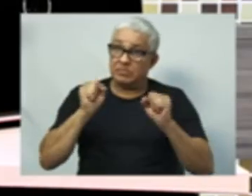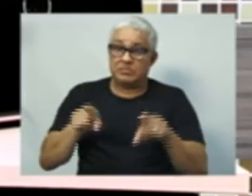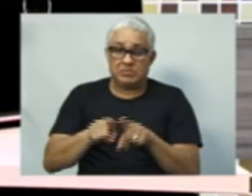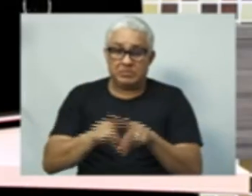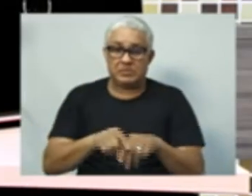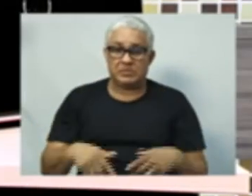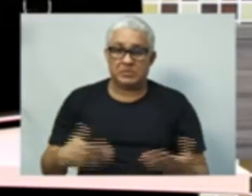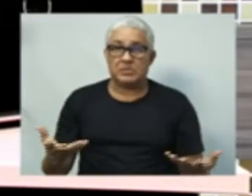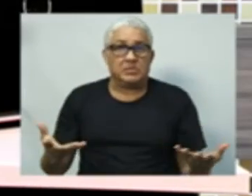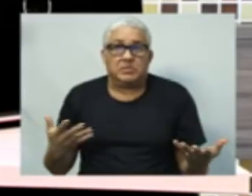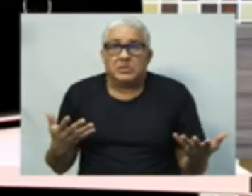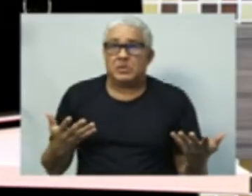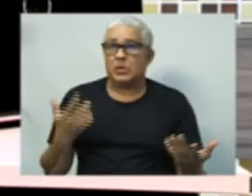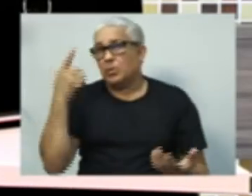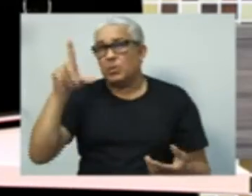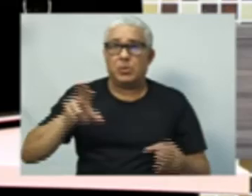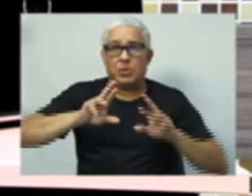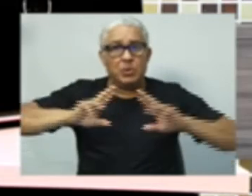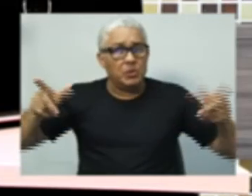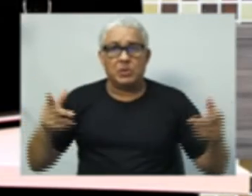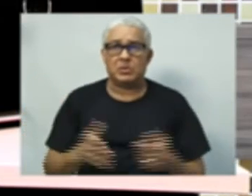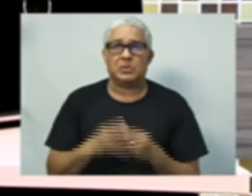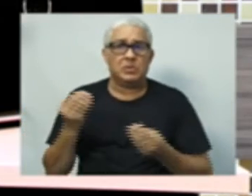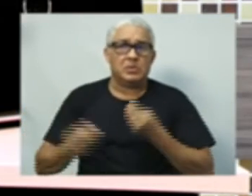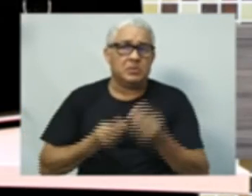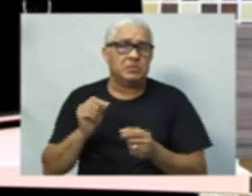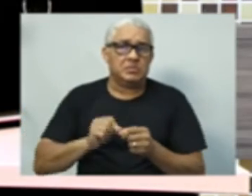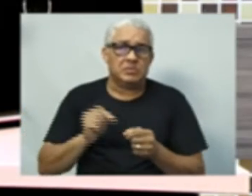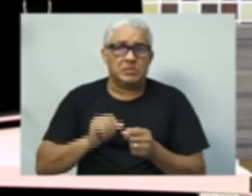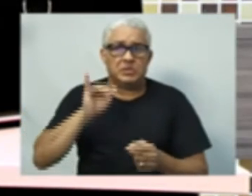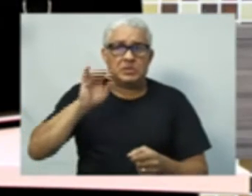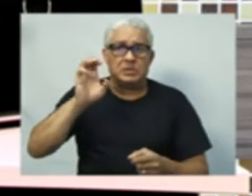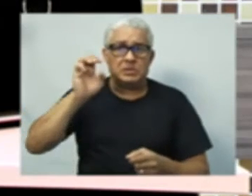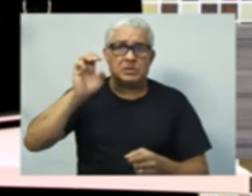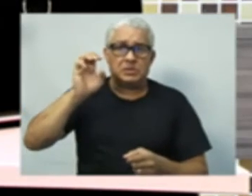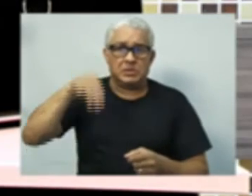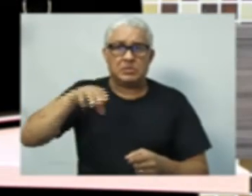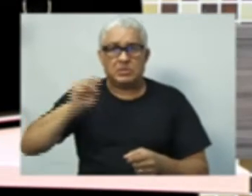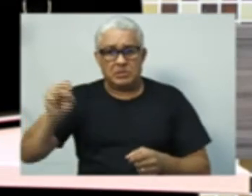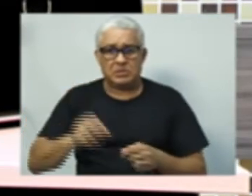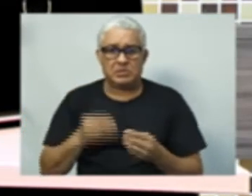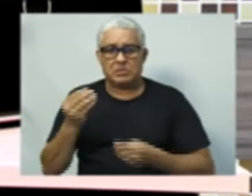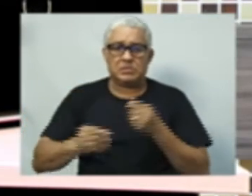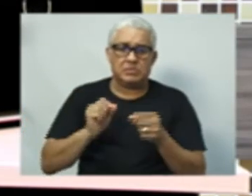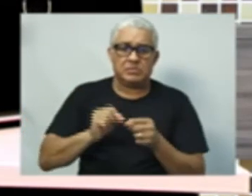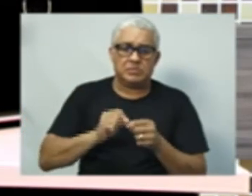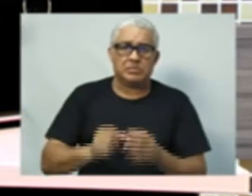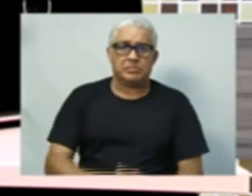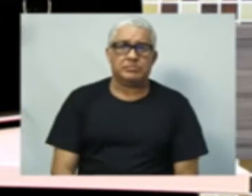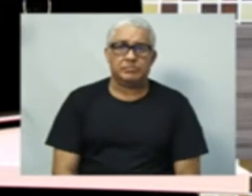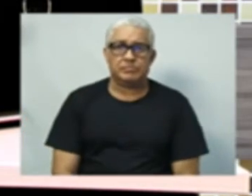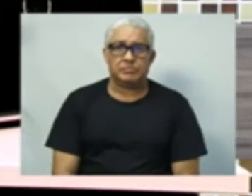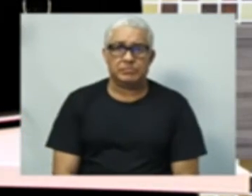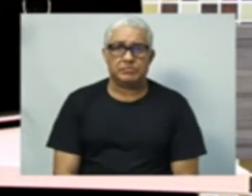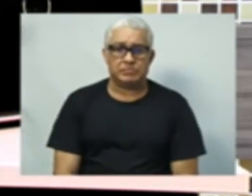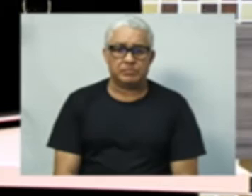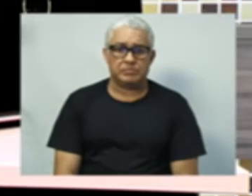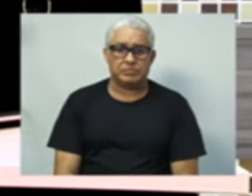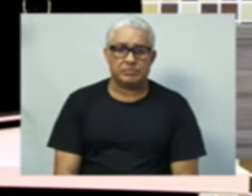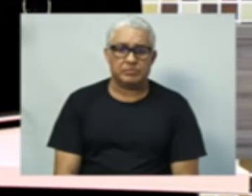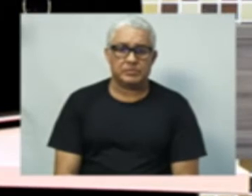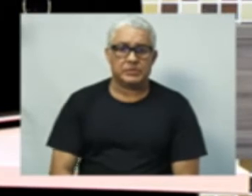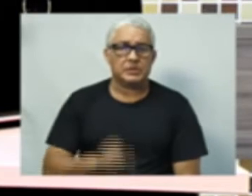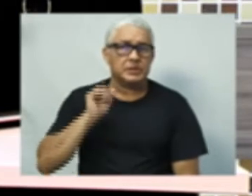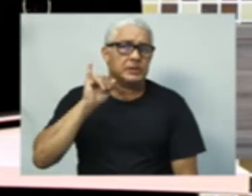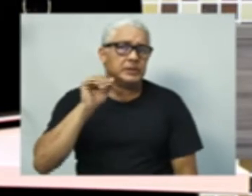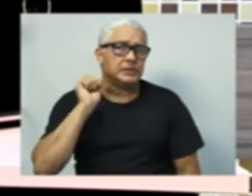não tem nenhum outro jeito não, meu irmão, de não pagar esse tal desse ICMS? Peraí. Rapaz, e se eu